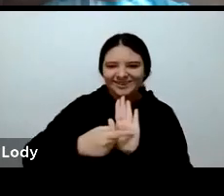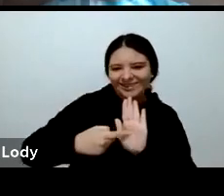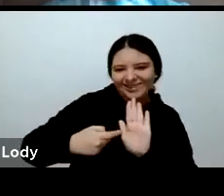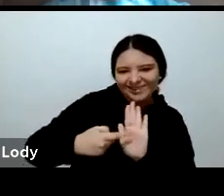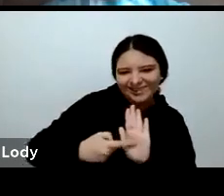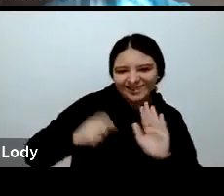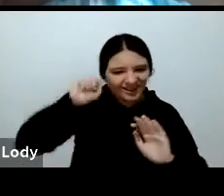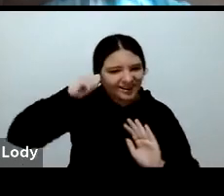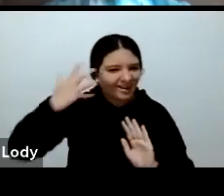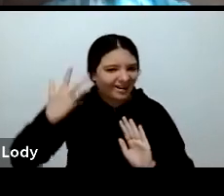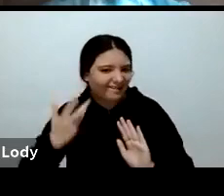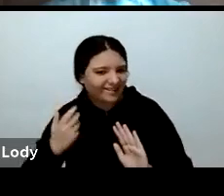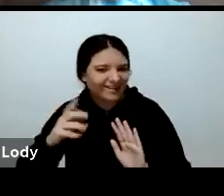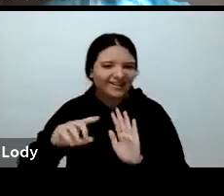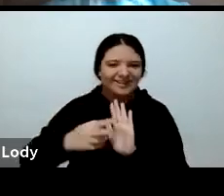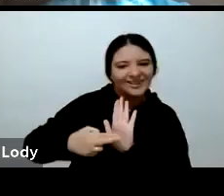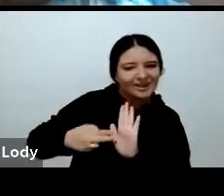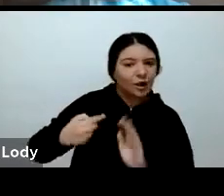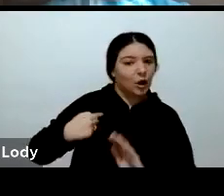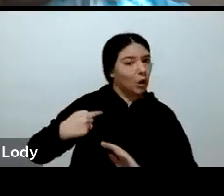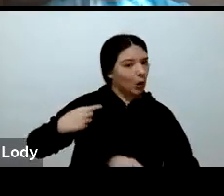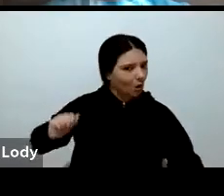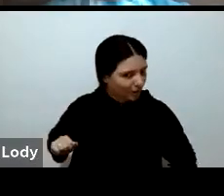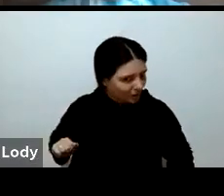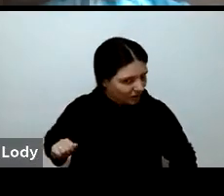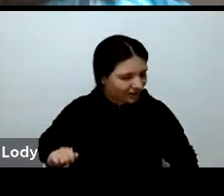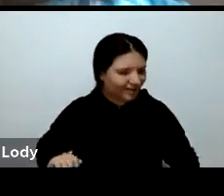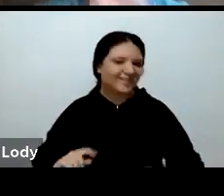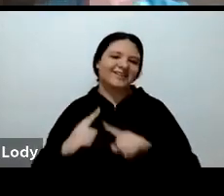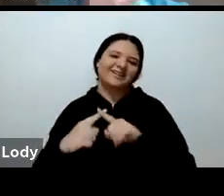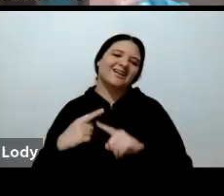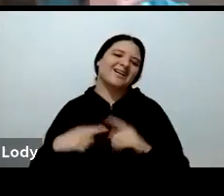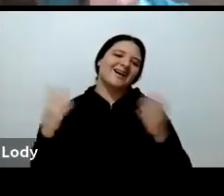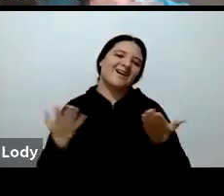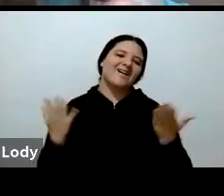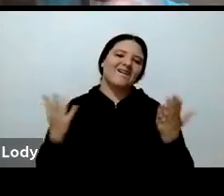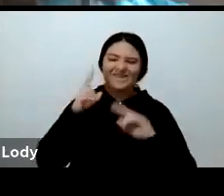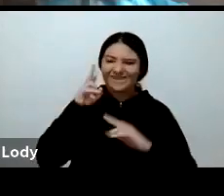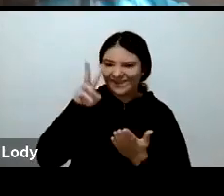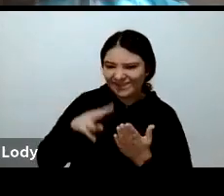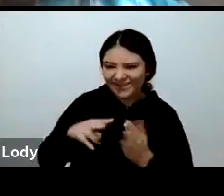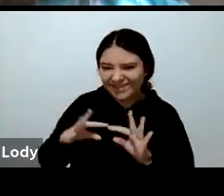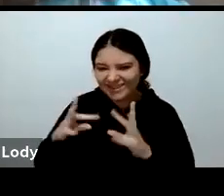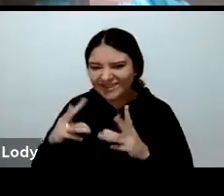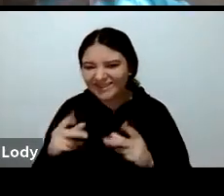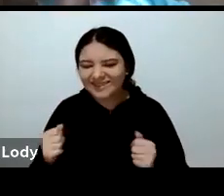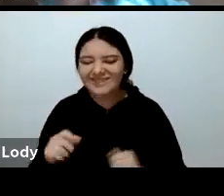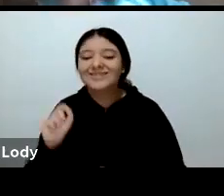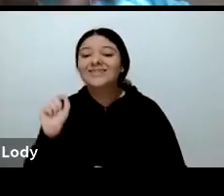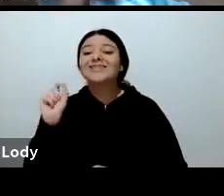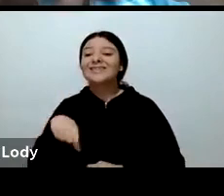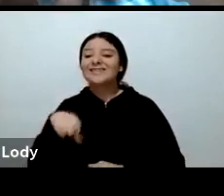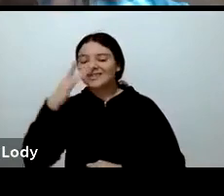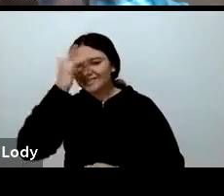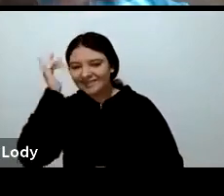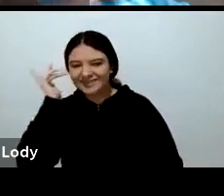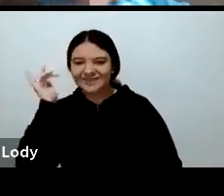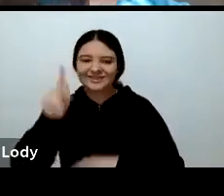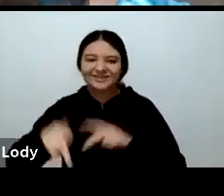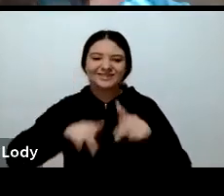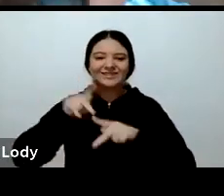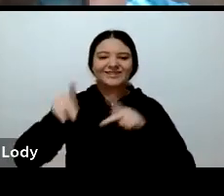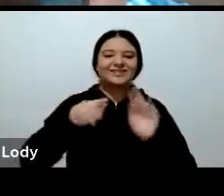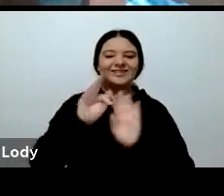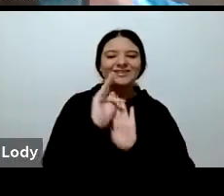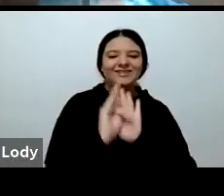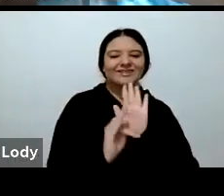aqui... que eu não ia pôr... Agora eu olho para isso. Quem é que está povoando os